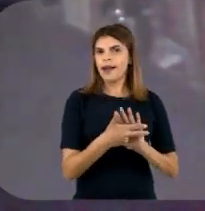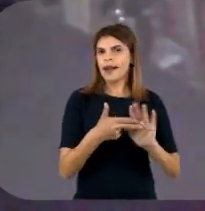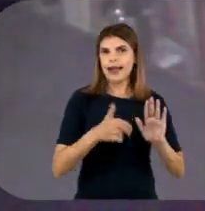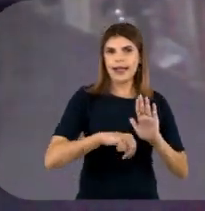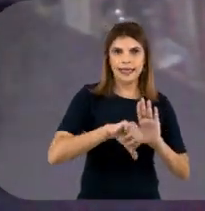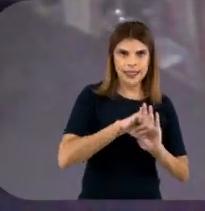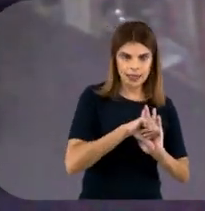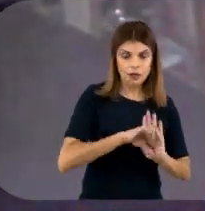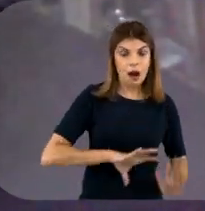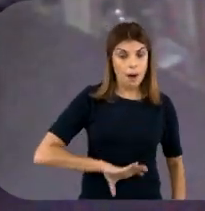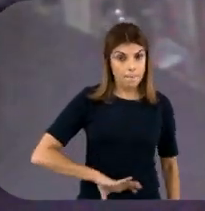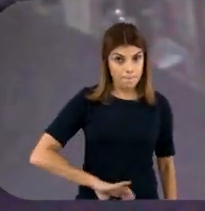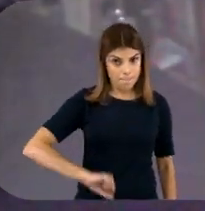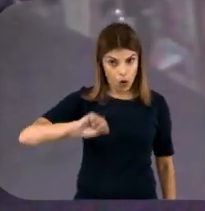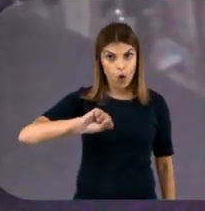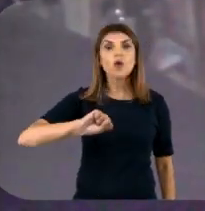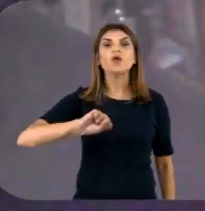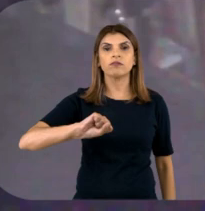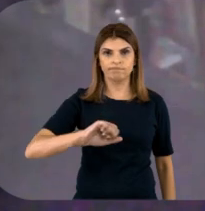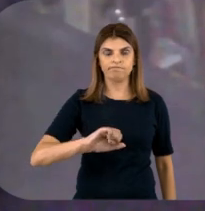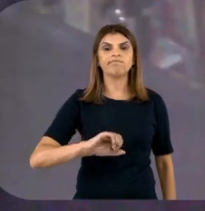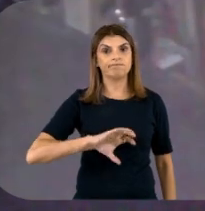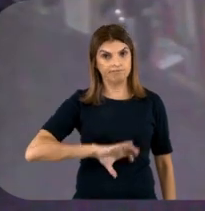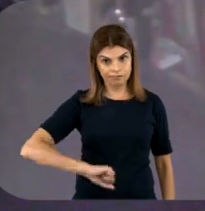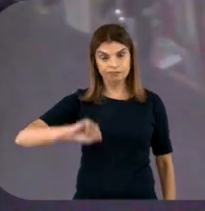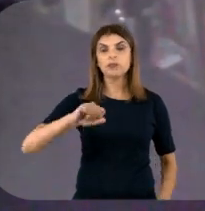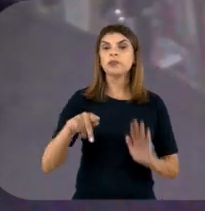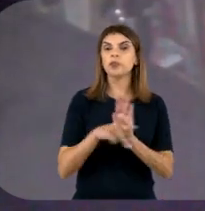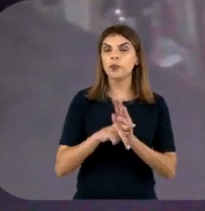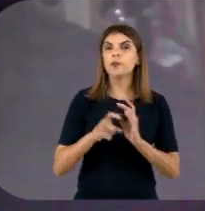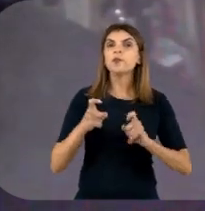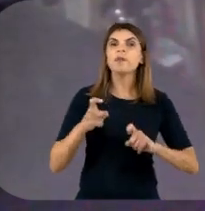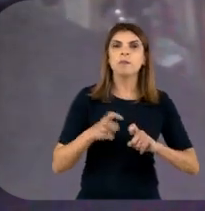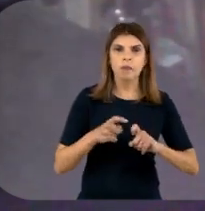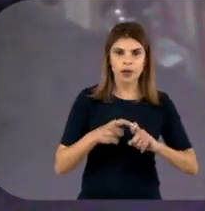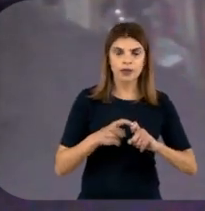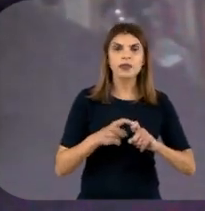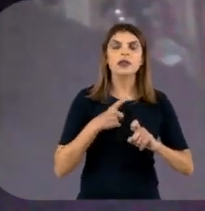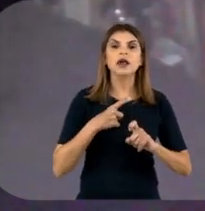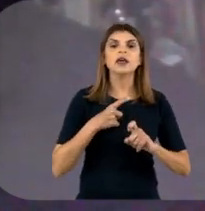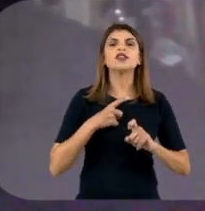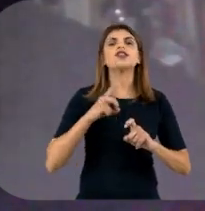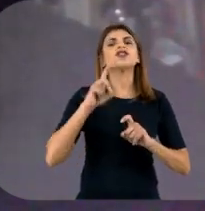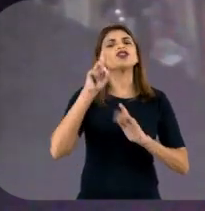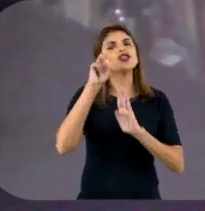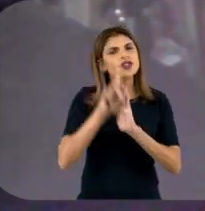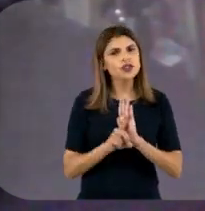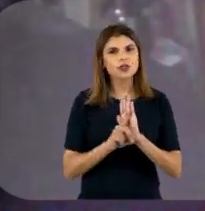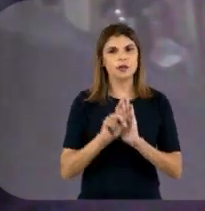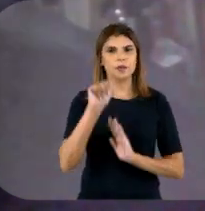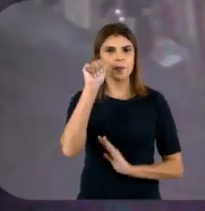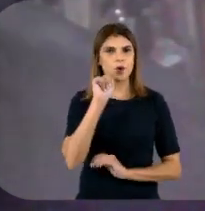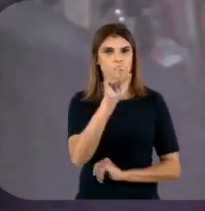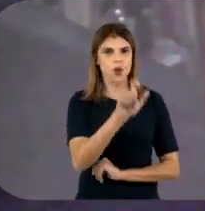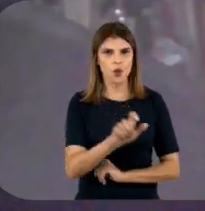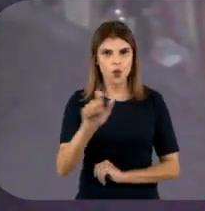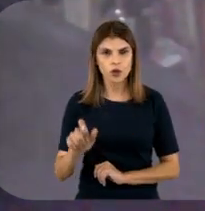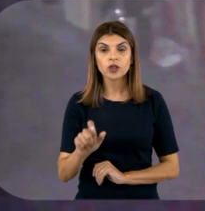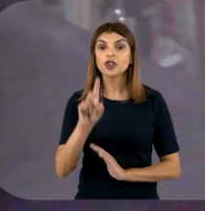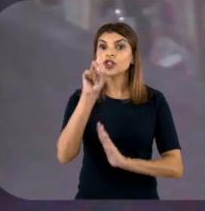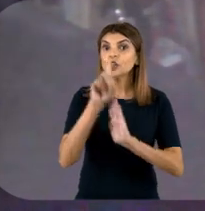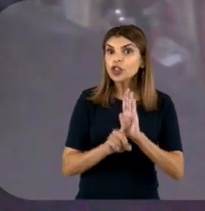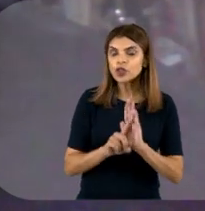crime, esse ato do abortamento, que é um ato médico, constitui um direito das mulheres,